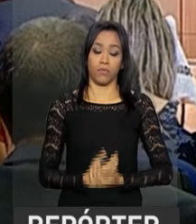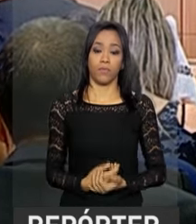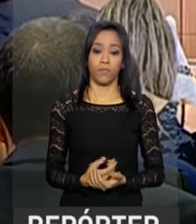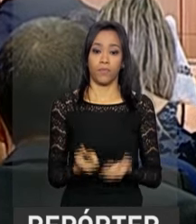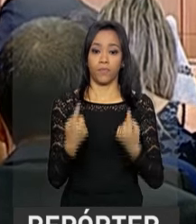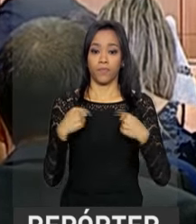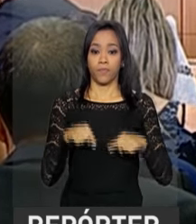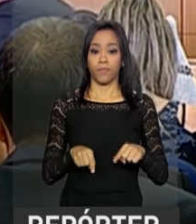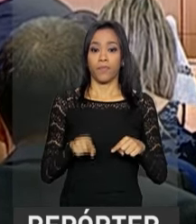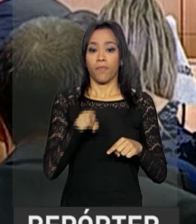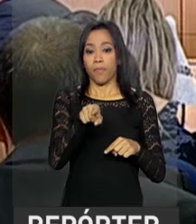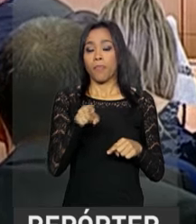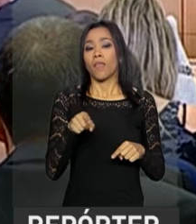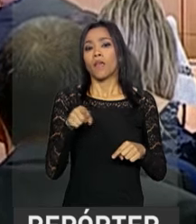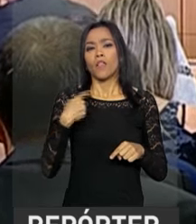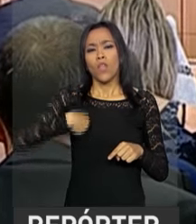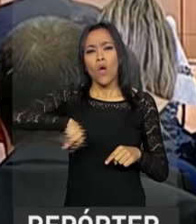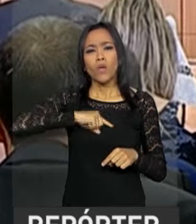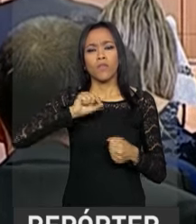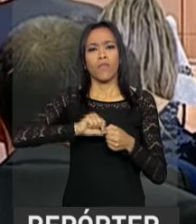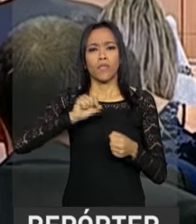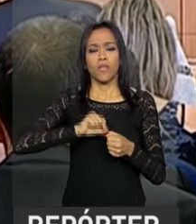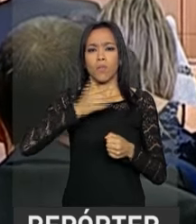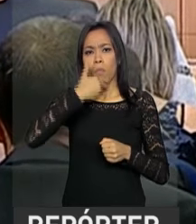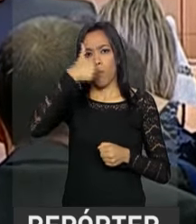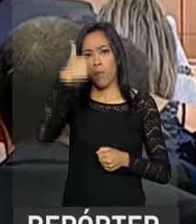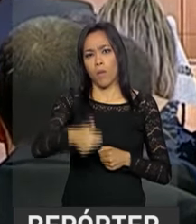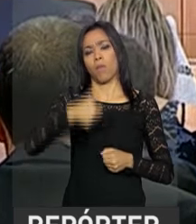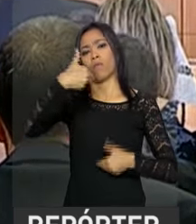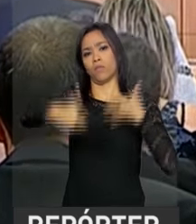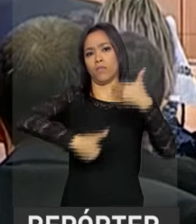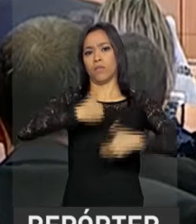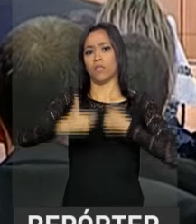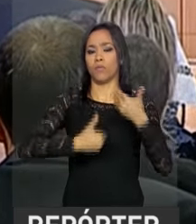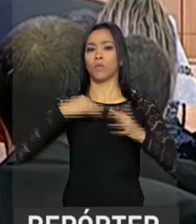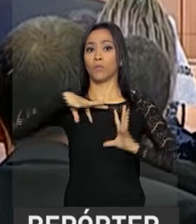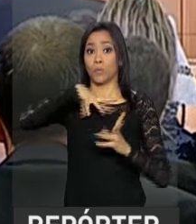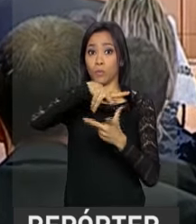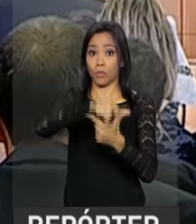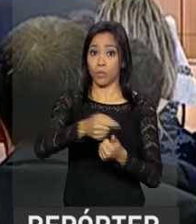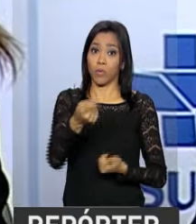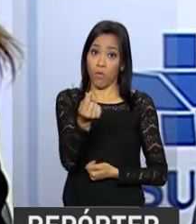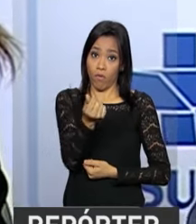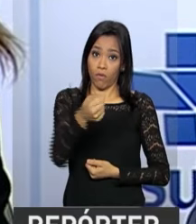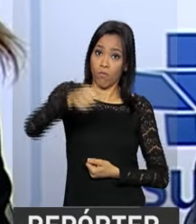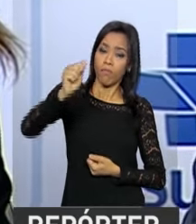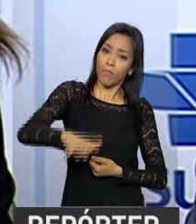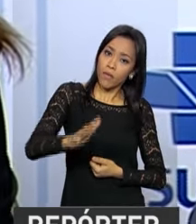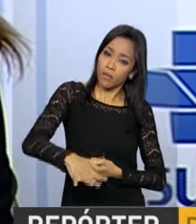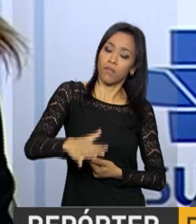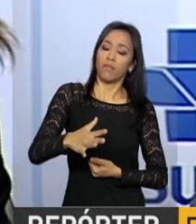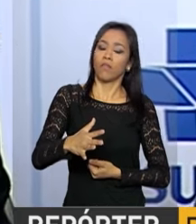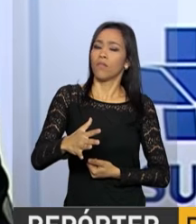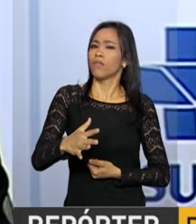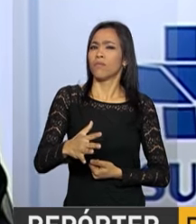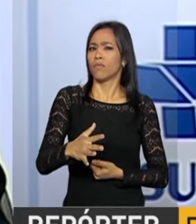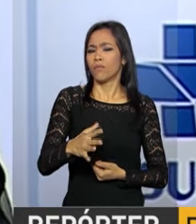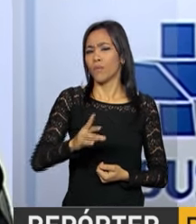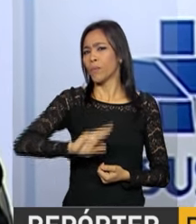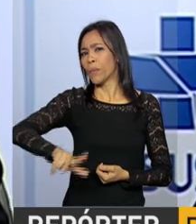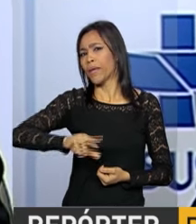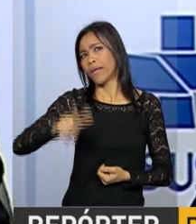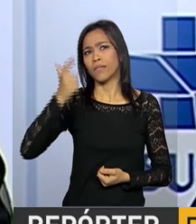Estamos fazendo o melhor tratamento do mundo com o menor custo Não era nem para se pensar